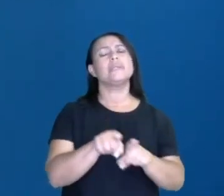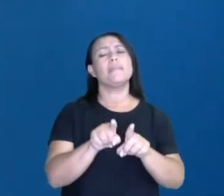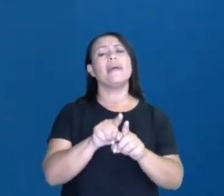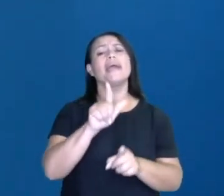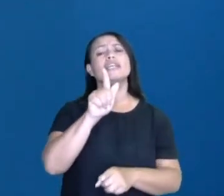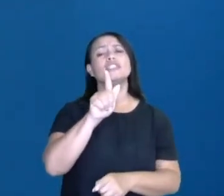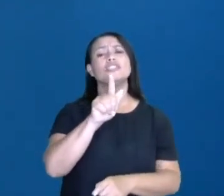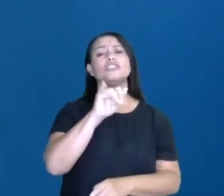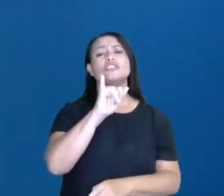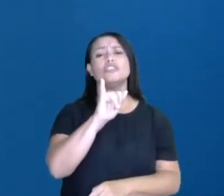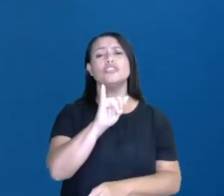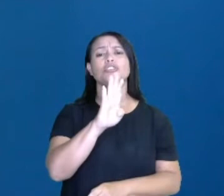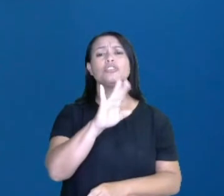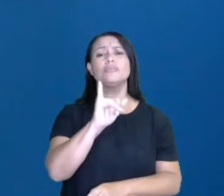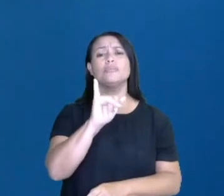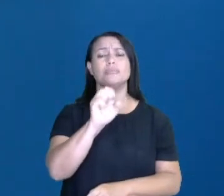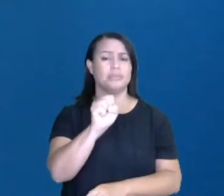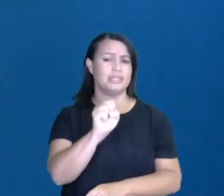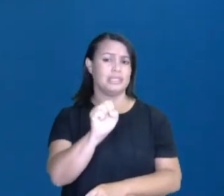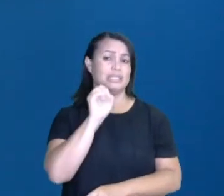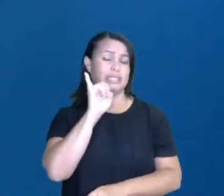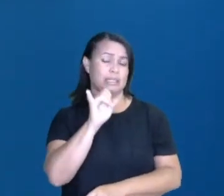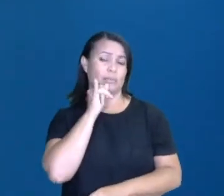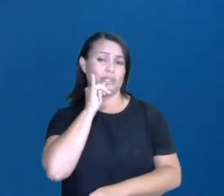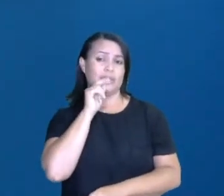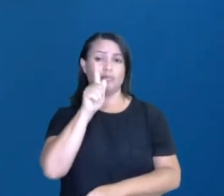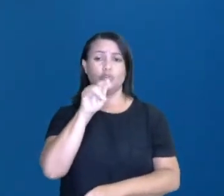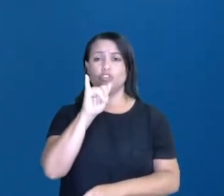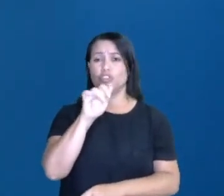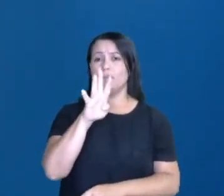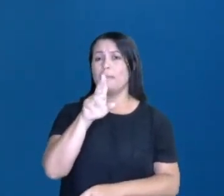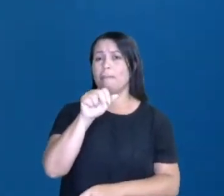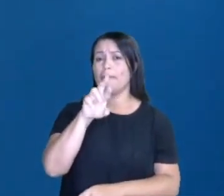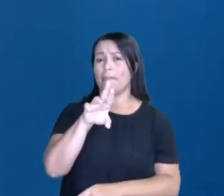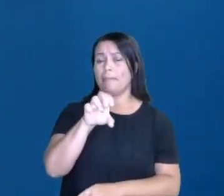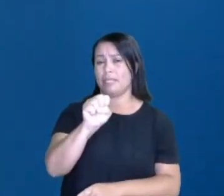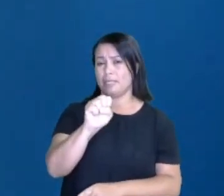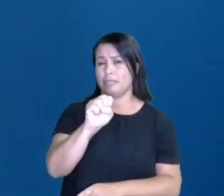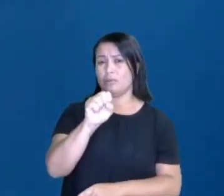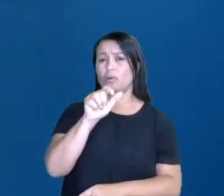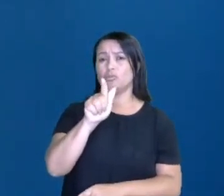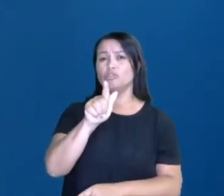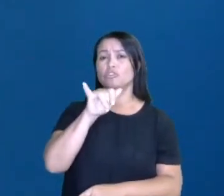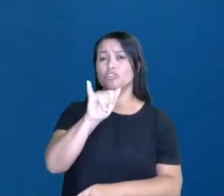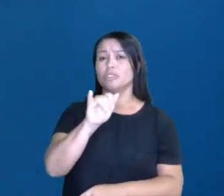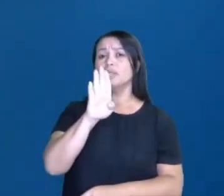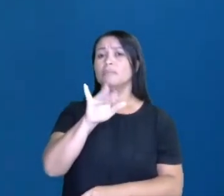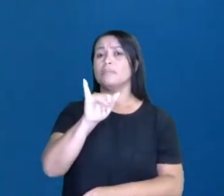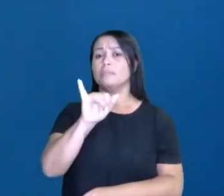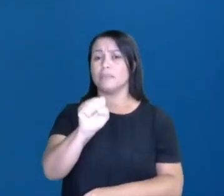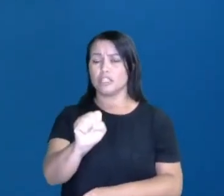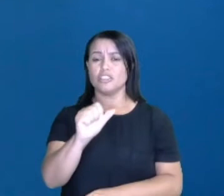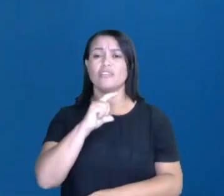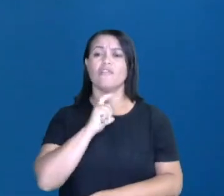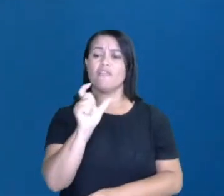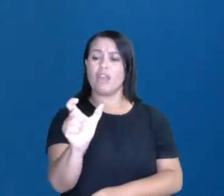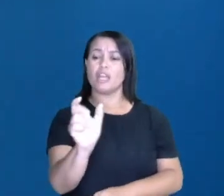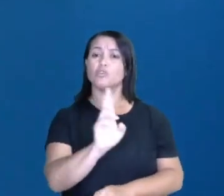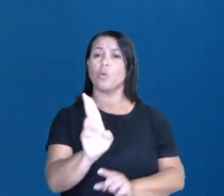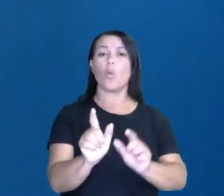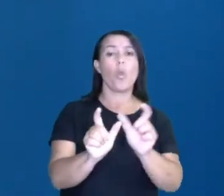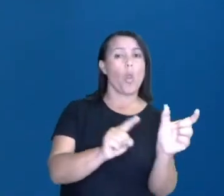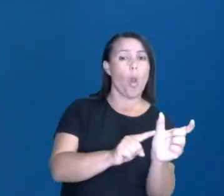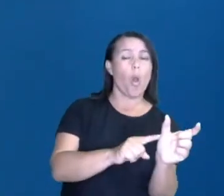gibis também, o mesmo fato. Se o gibi estivesse acompanhado de um nome, esse nome do gibi